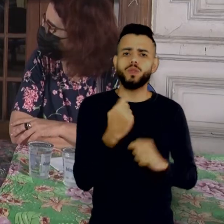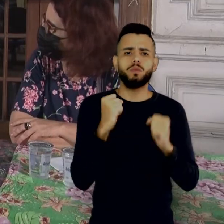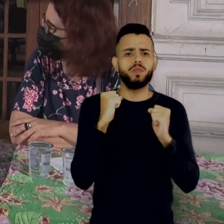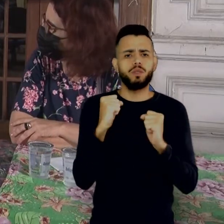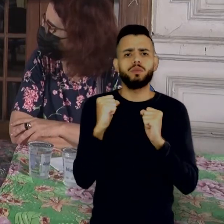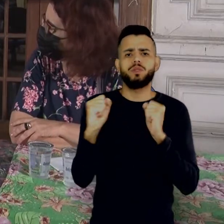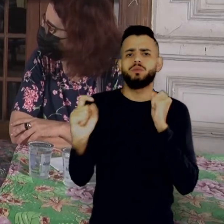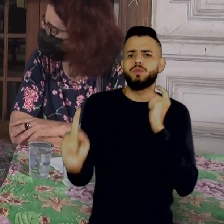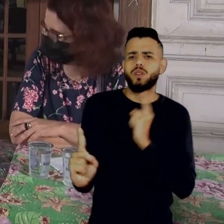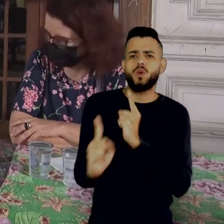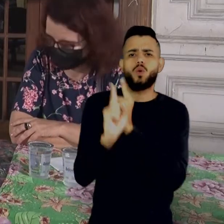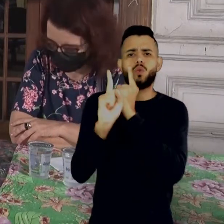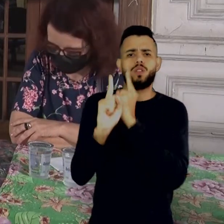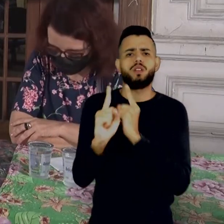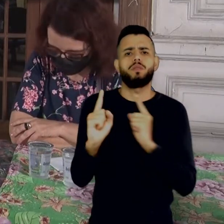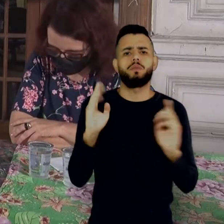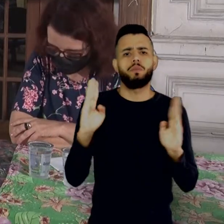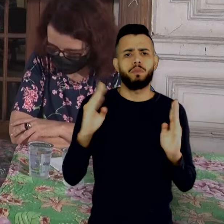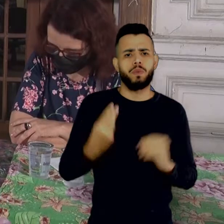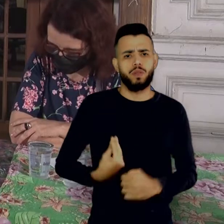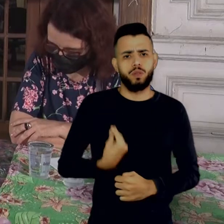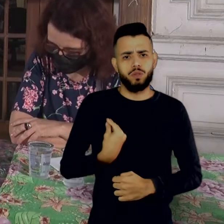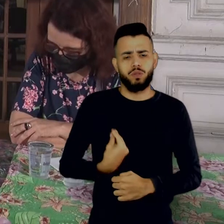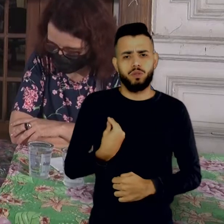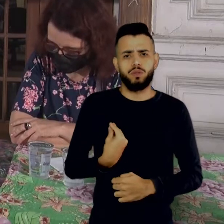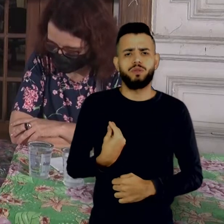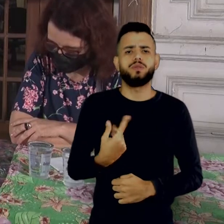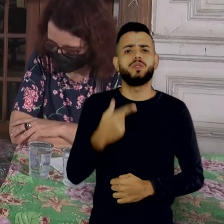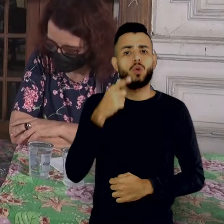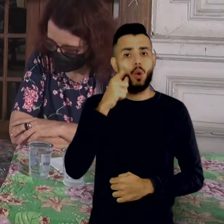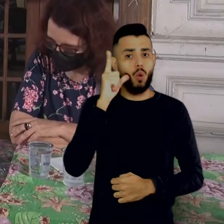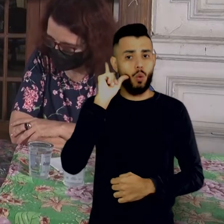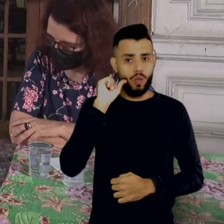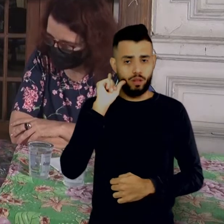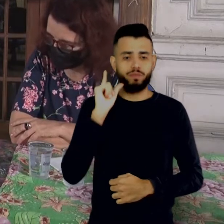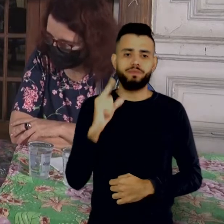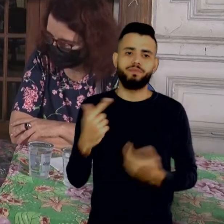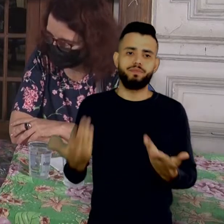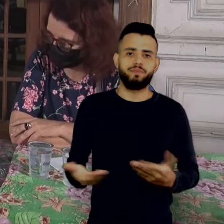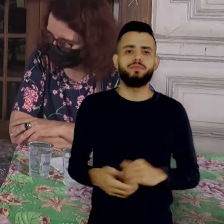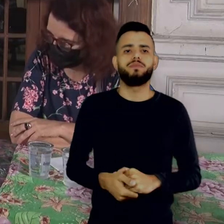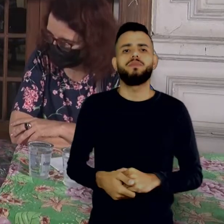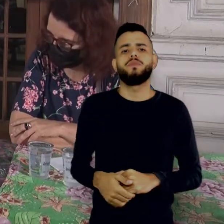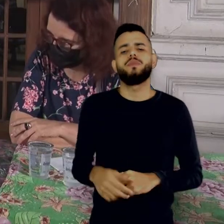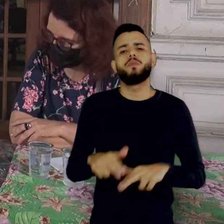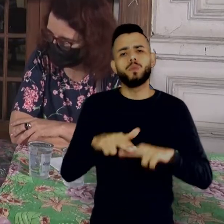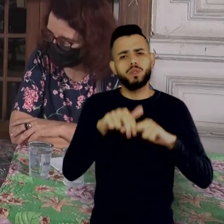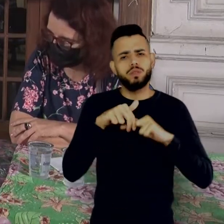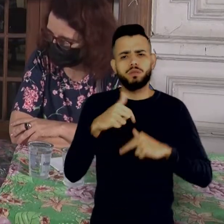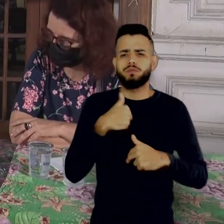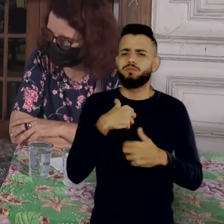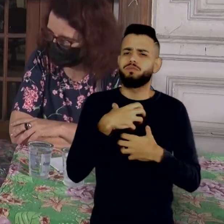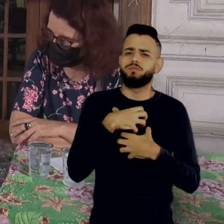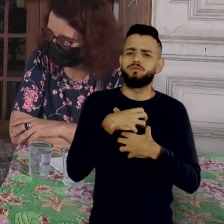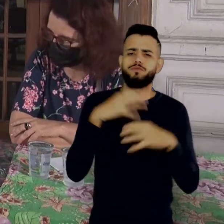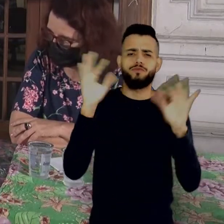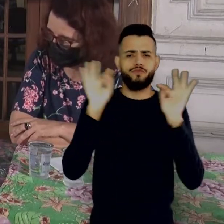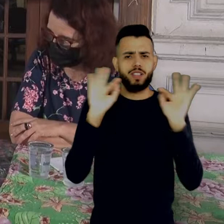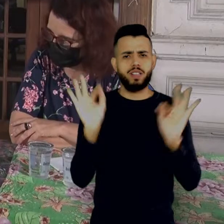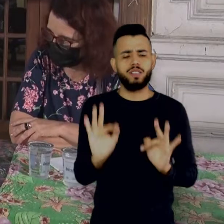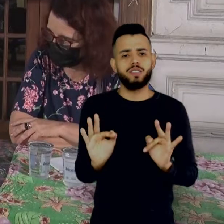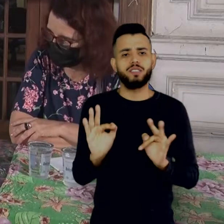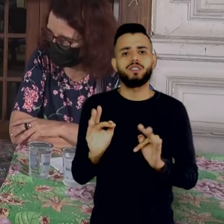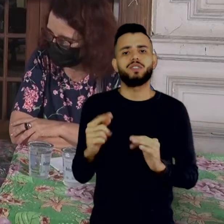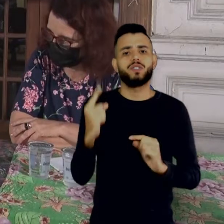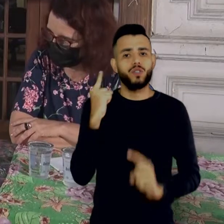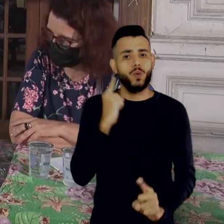encontrar nesse período presencial, ontem, para ser mais exato, né? Então, fico muito feliz com